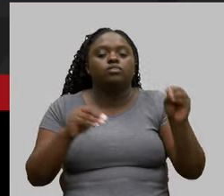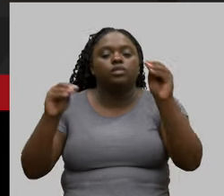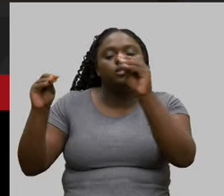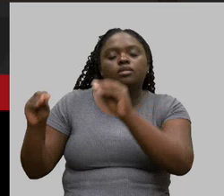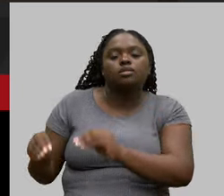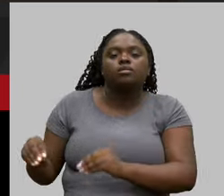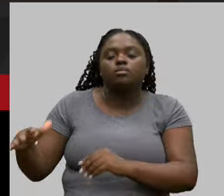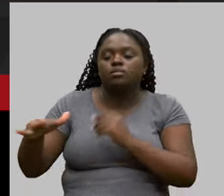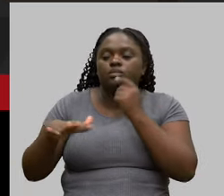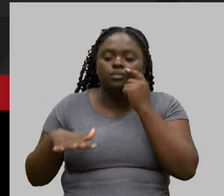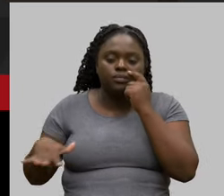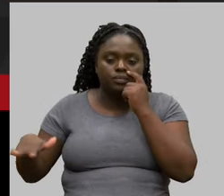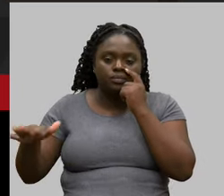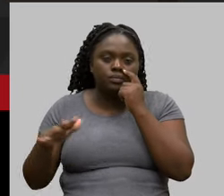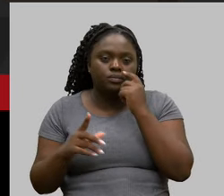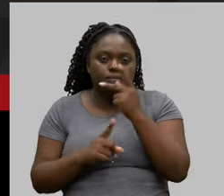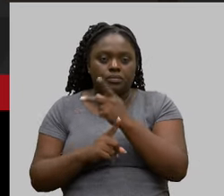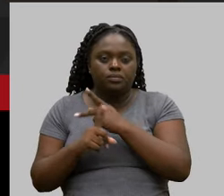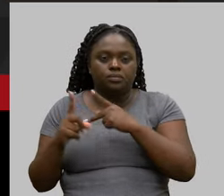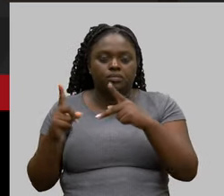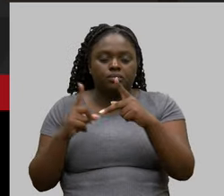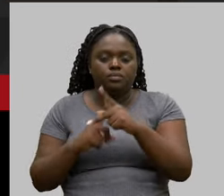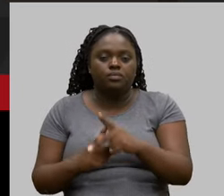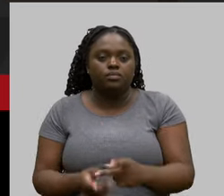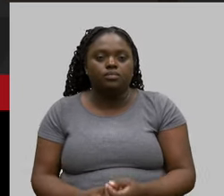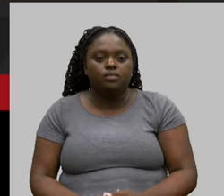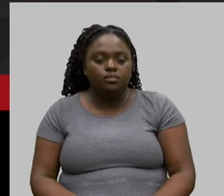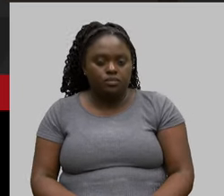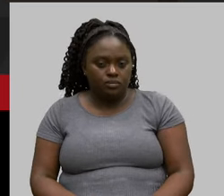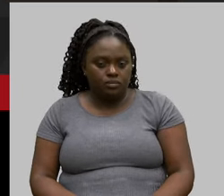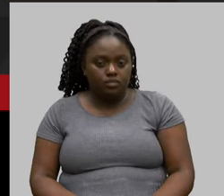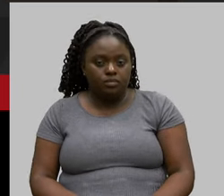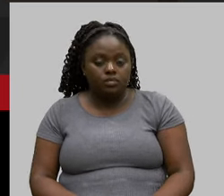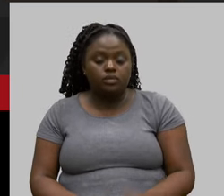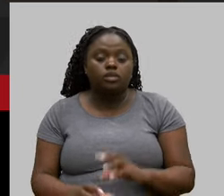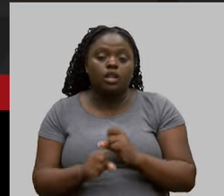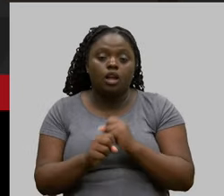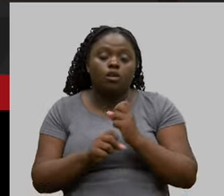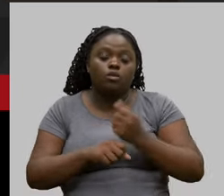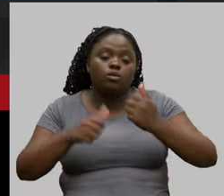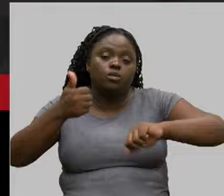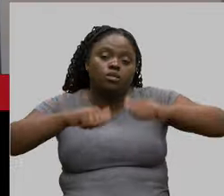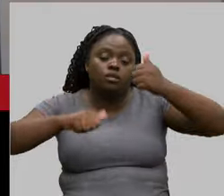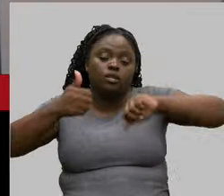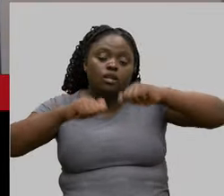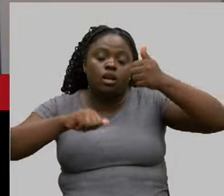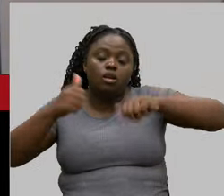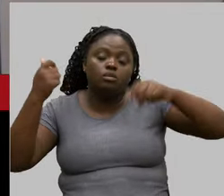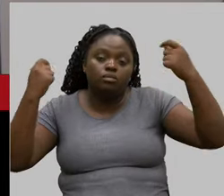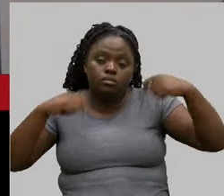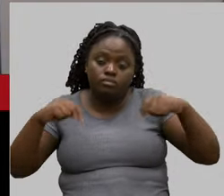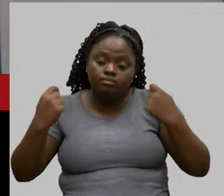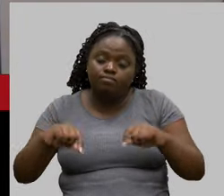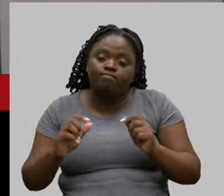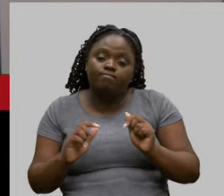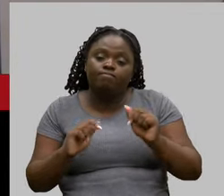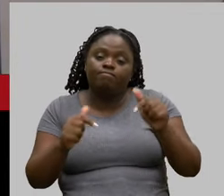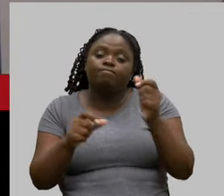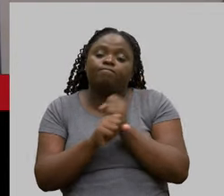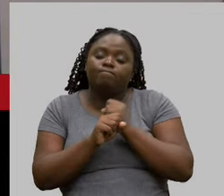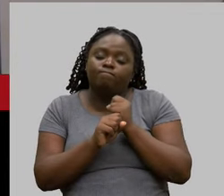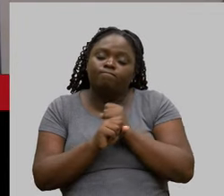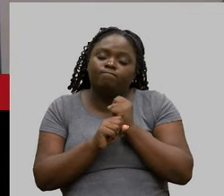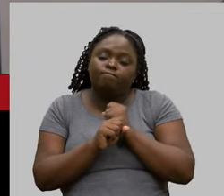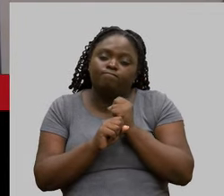Geral de Previdência Social durmam com barulho desse cálculo atuarial você tem que fazer cálculo atuarial anualmente você tem que fazer cálculo